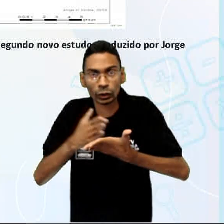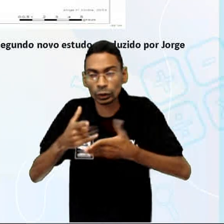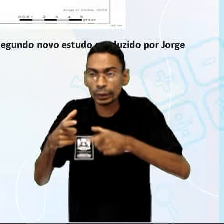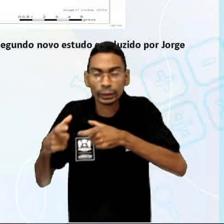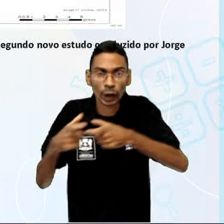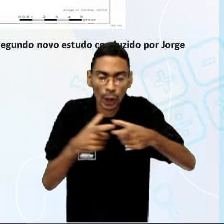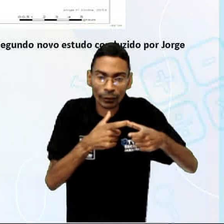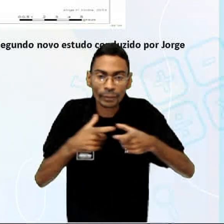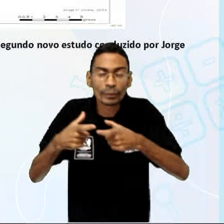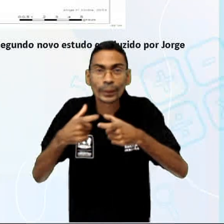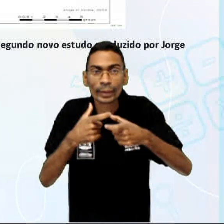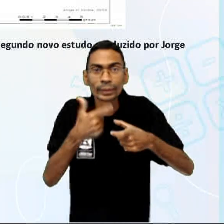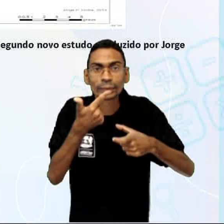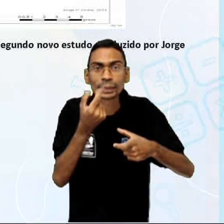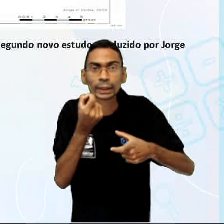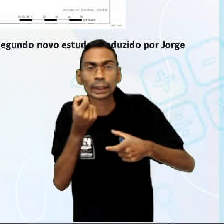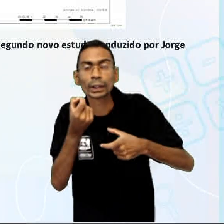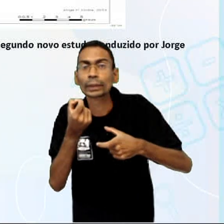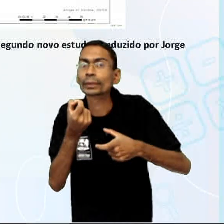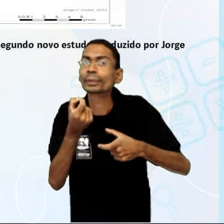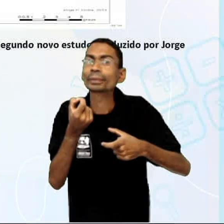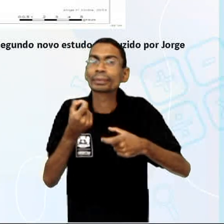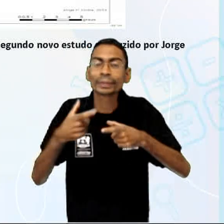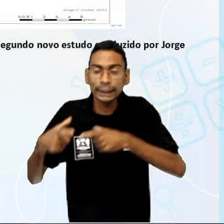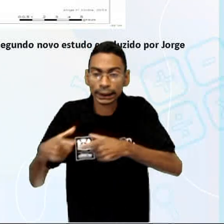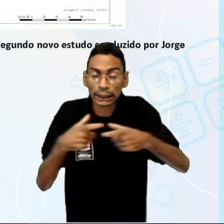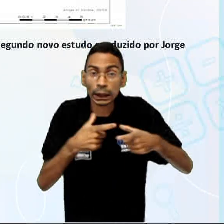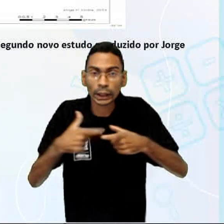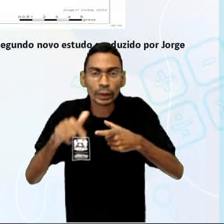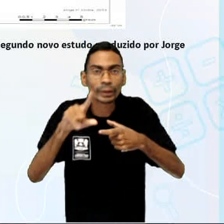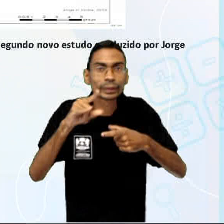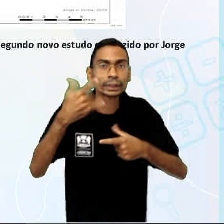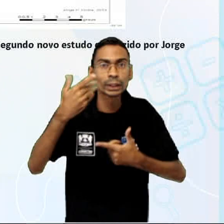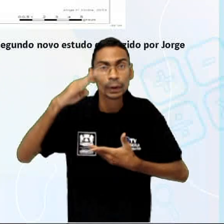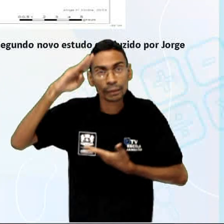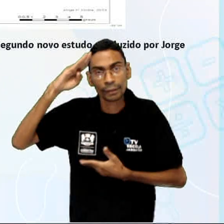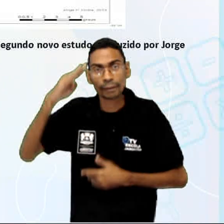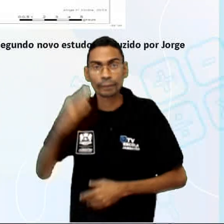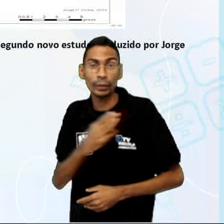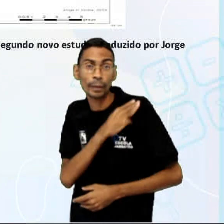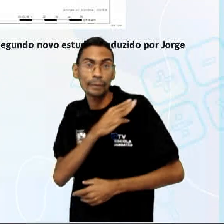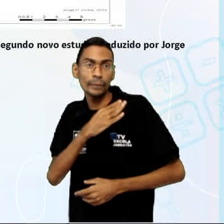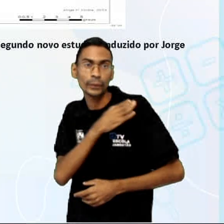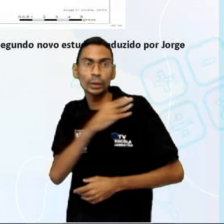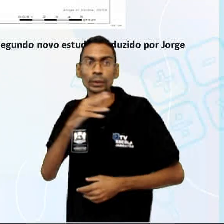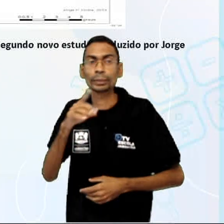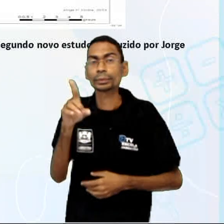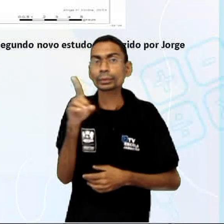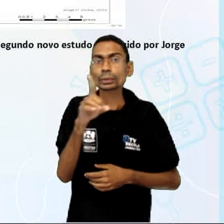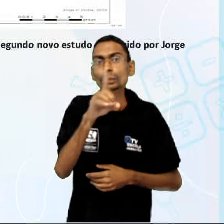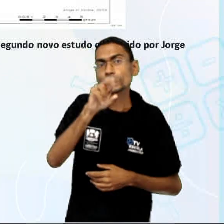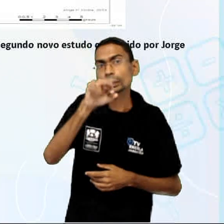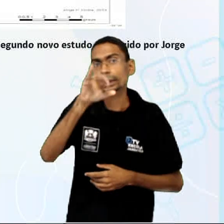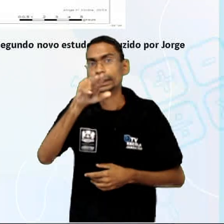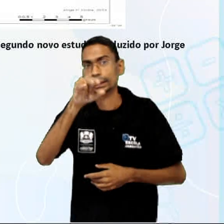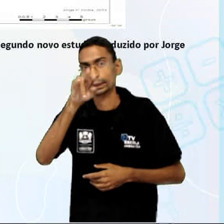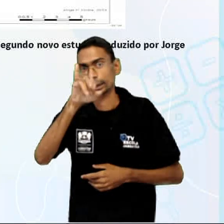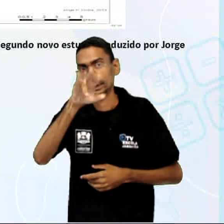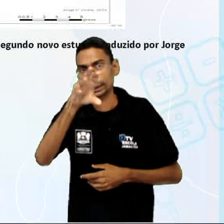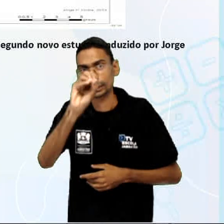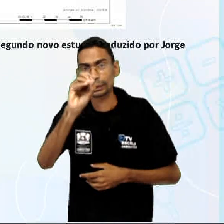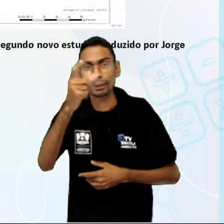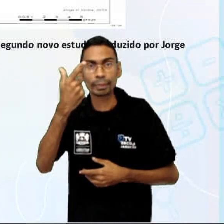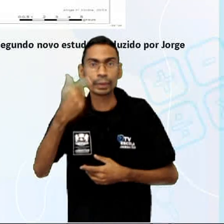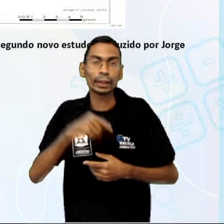terras, sendo cada uma de responsabilidade do capitão donatário, não é? Que era a autoridade